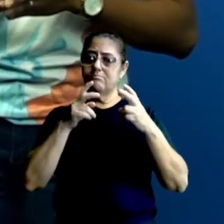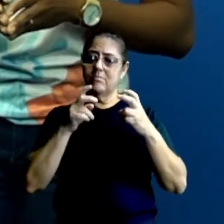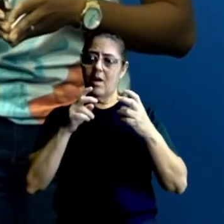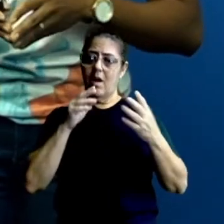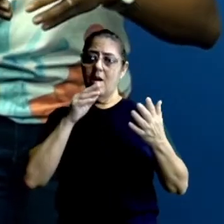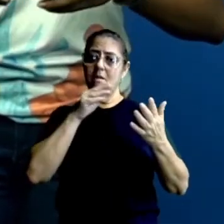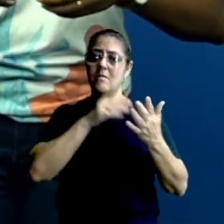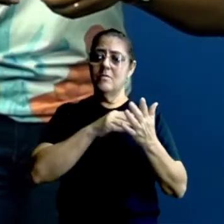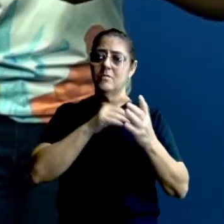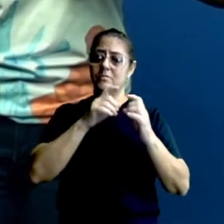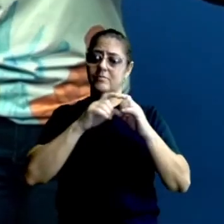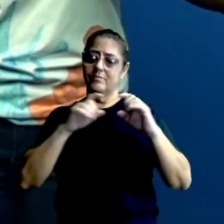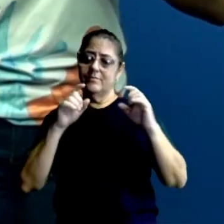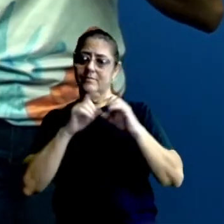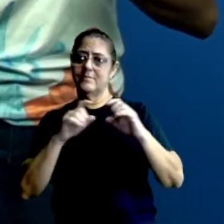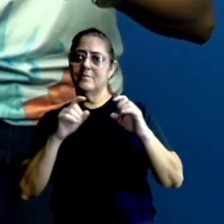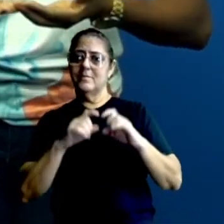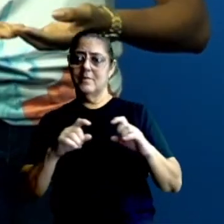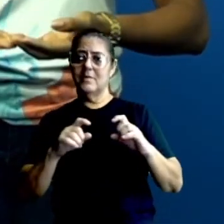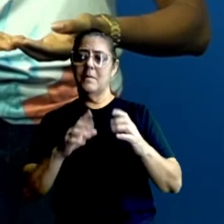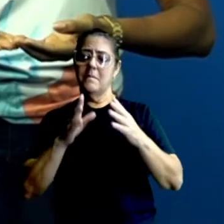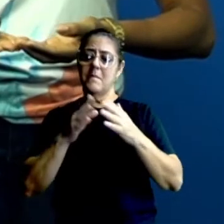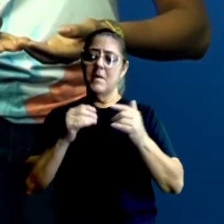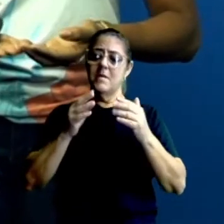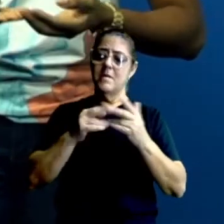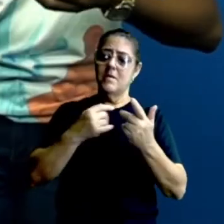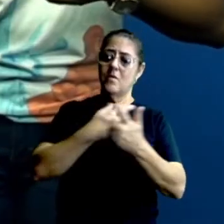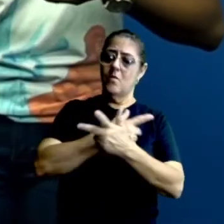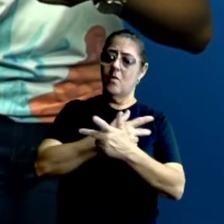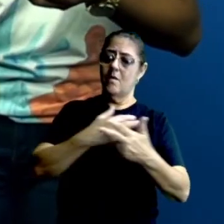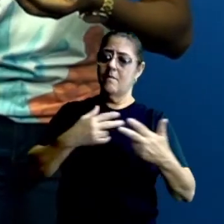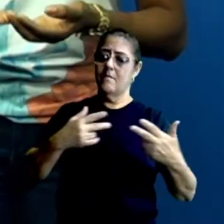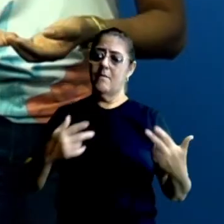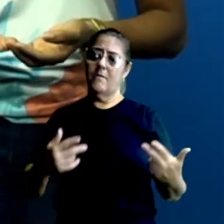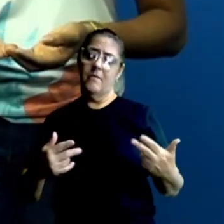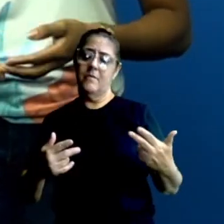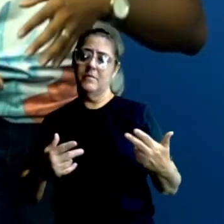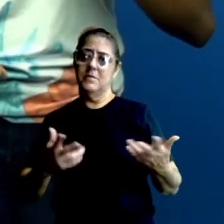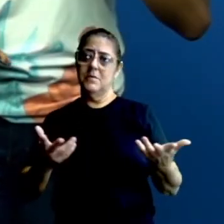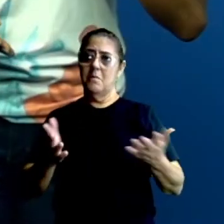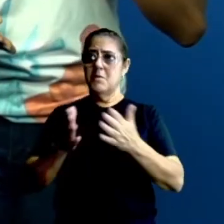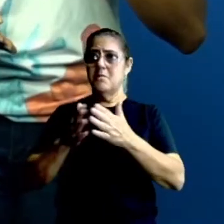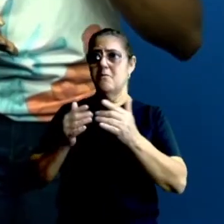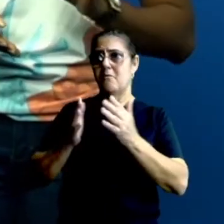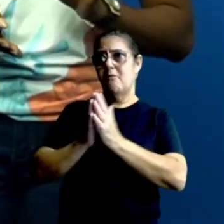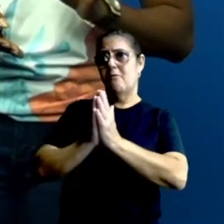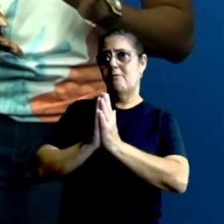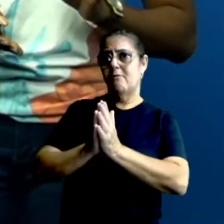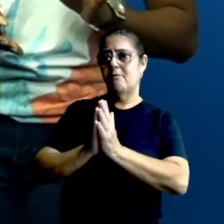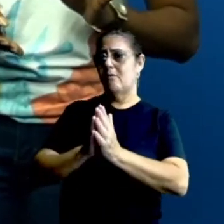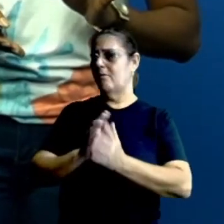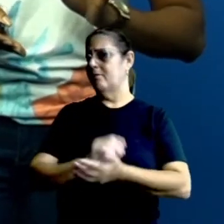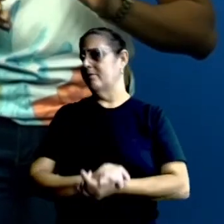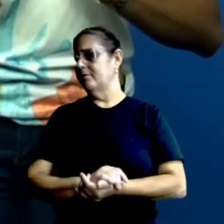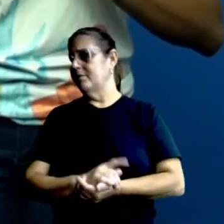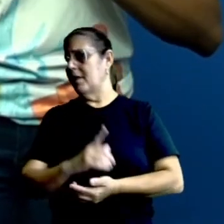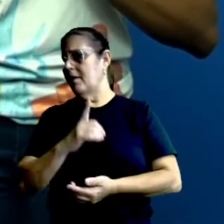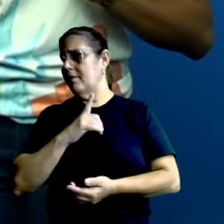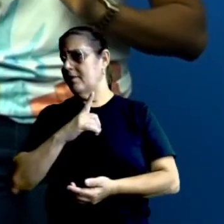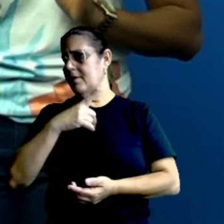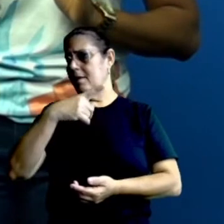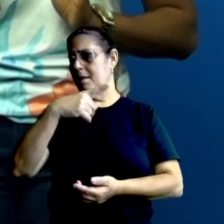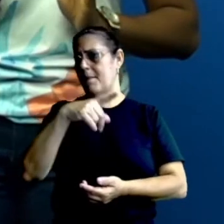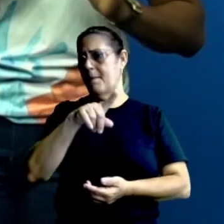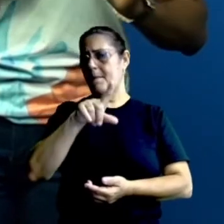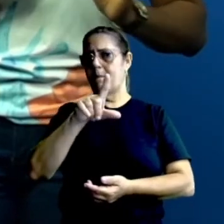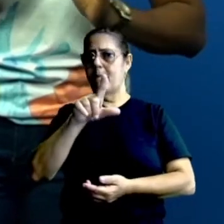frases que eu estou falando, que eu estou pedindo algo para alguém ou alguma permissão a alguém, eu estou colocando please no final. Então,